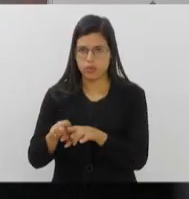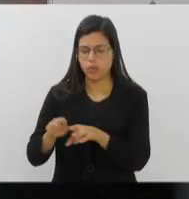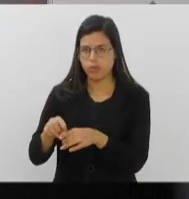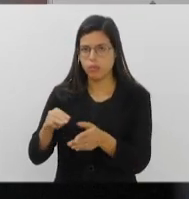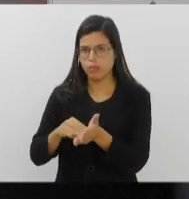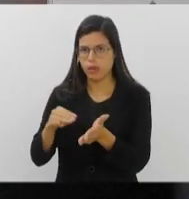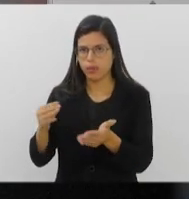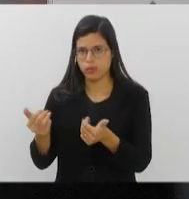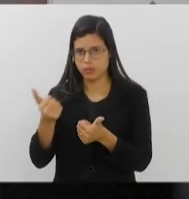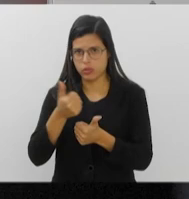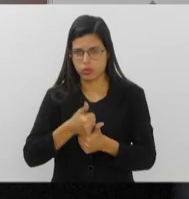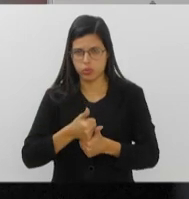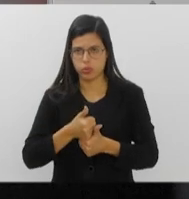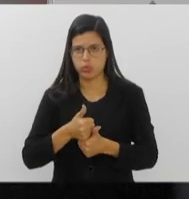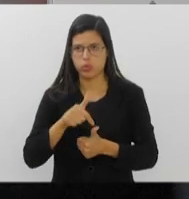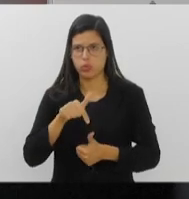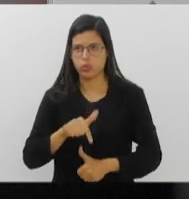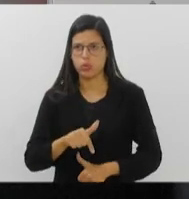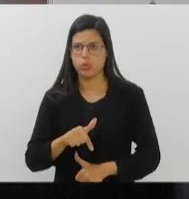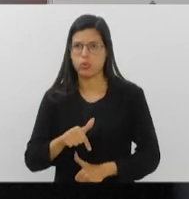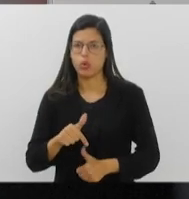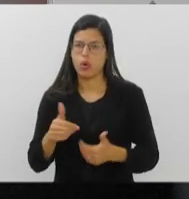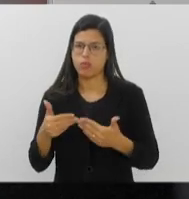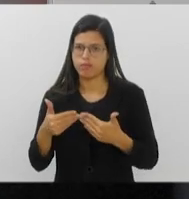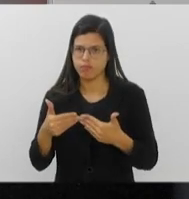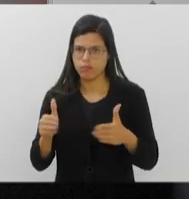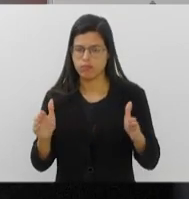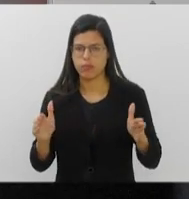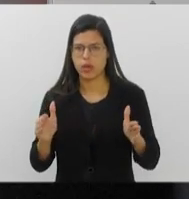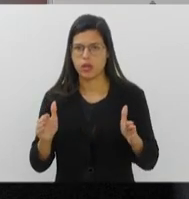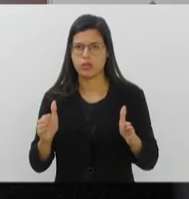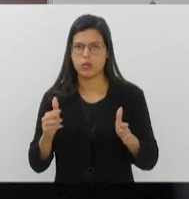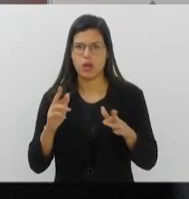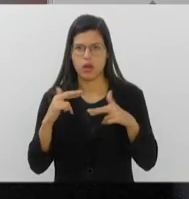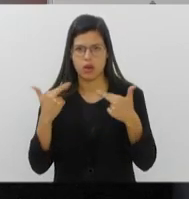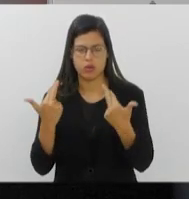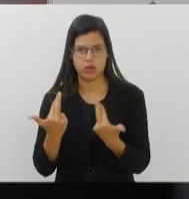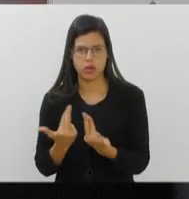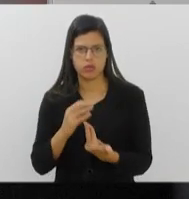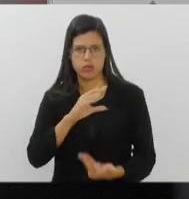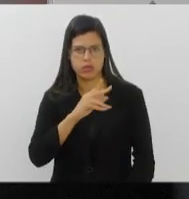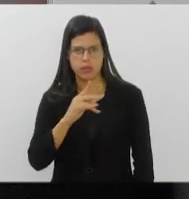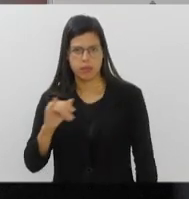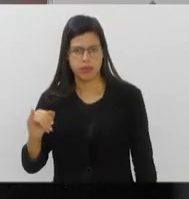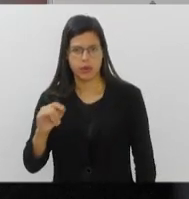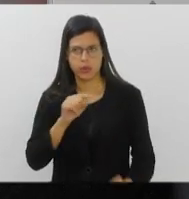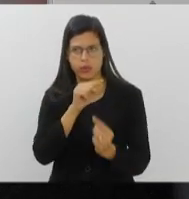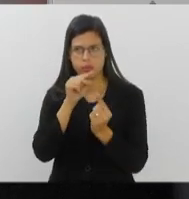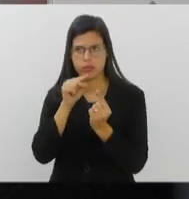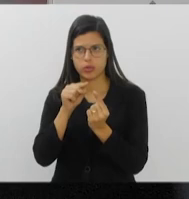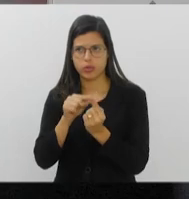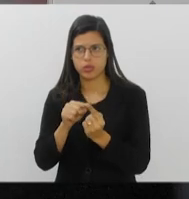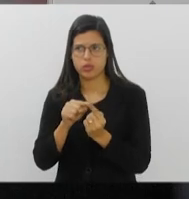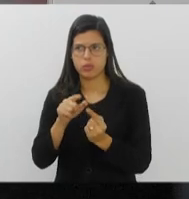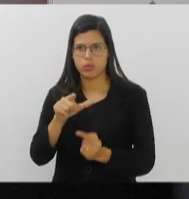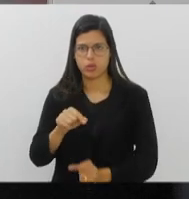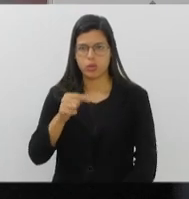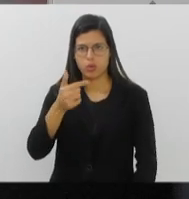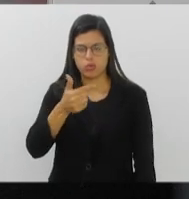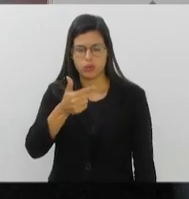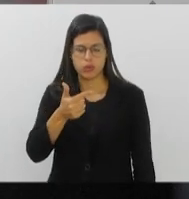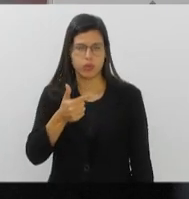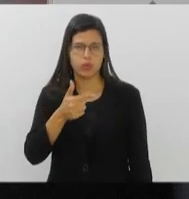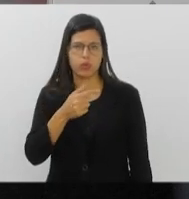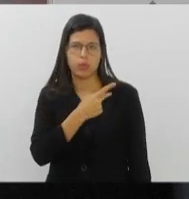suplentes, dou por abertos os trabalhos da reunião de instalação com o objetivo de eleger o vice-presidente e o